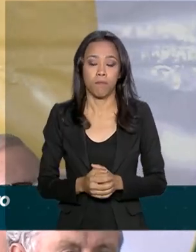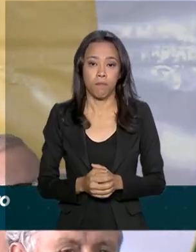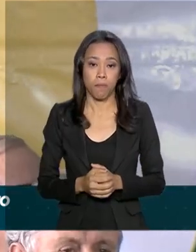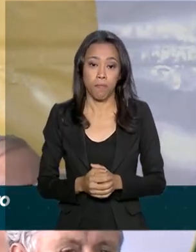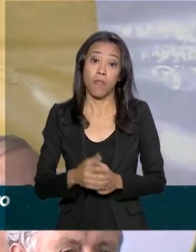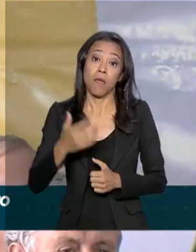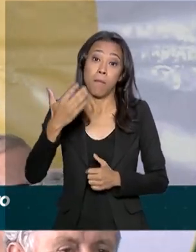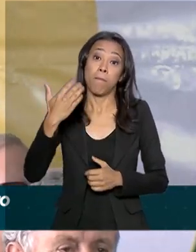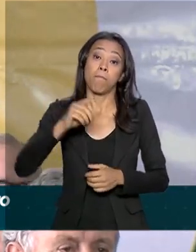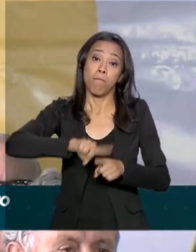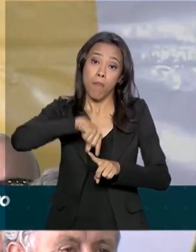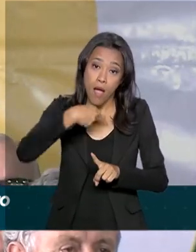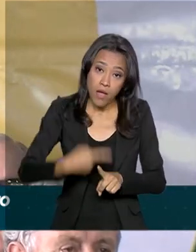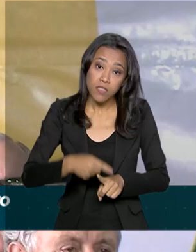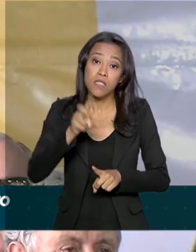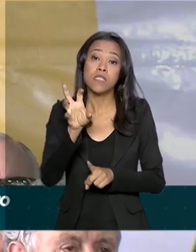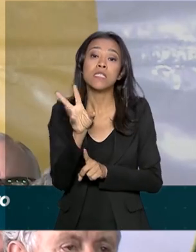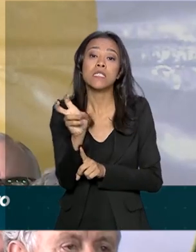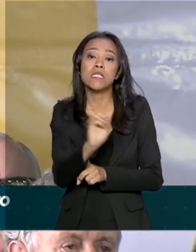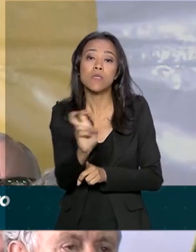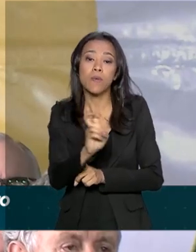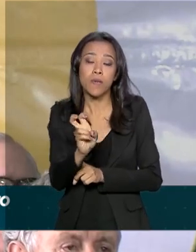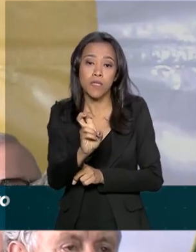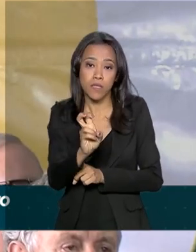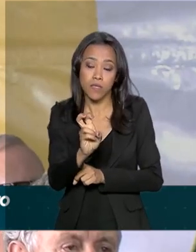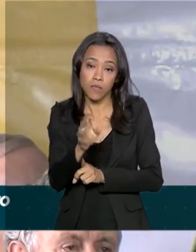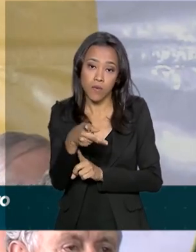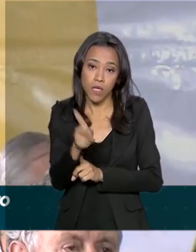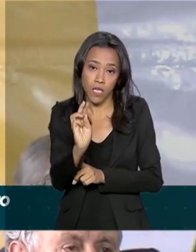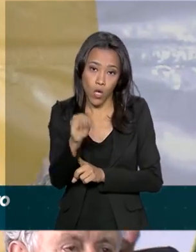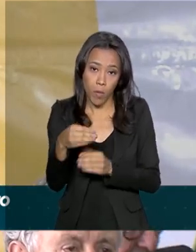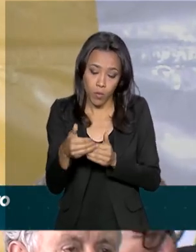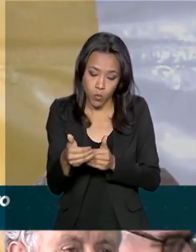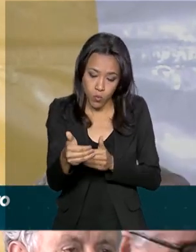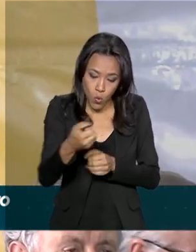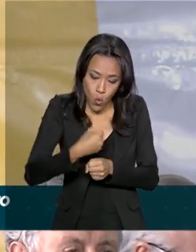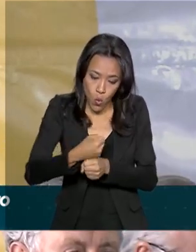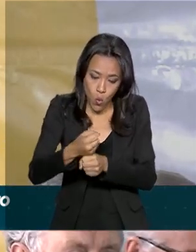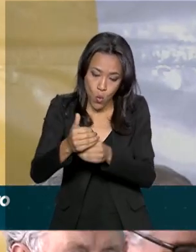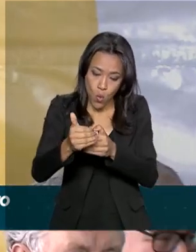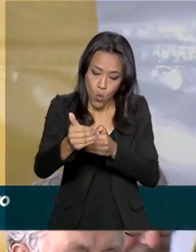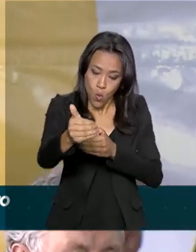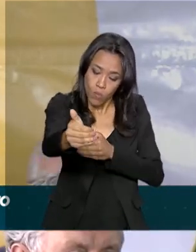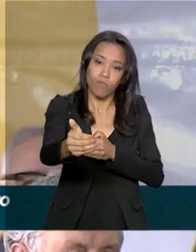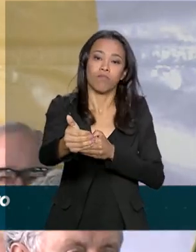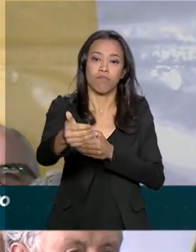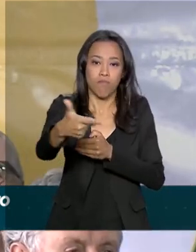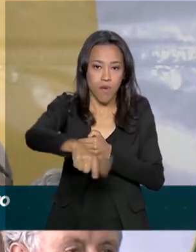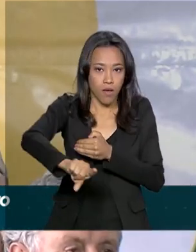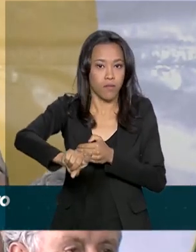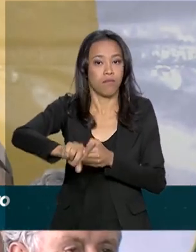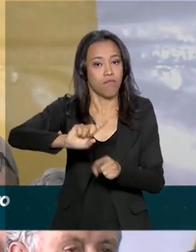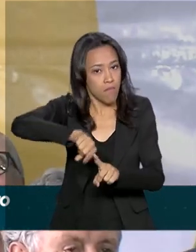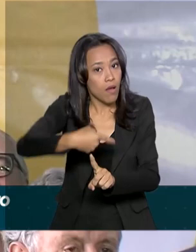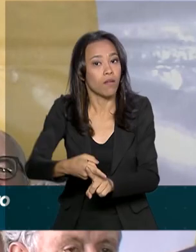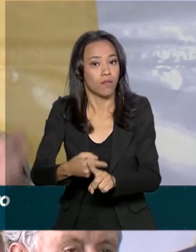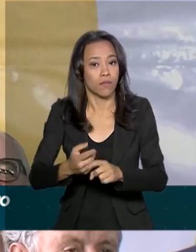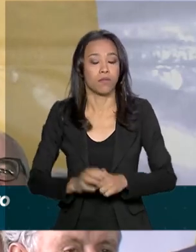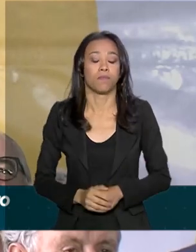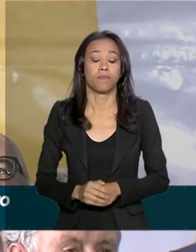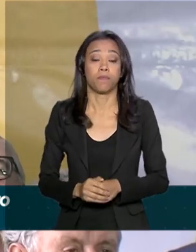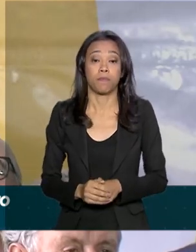de 55 quilômetros dessa rodovia. Agora, deixe bem claro,